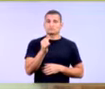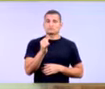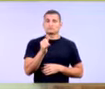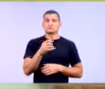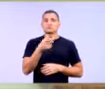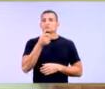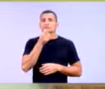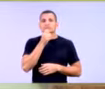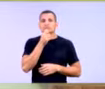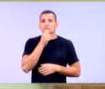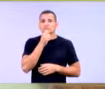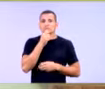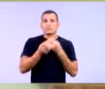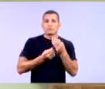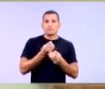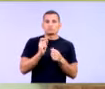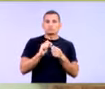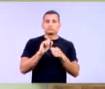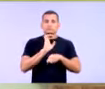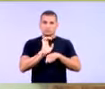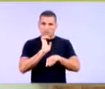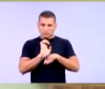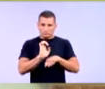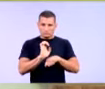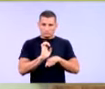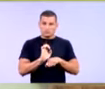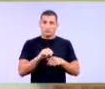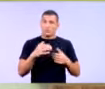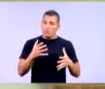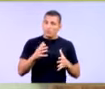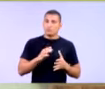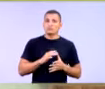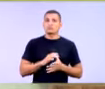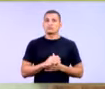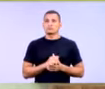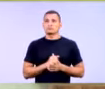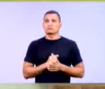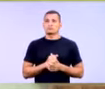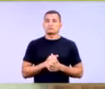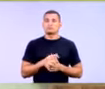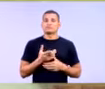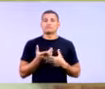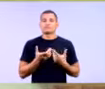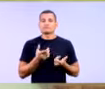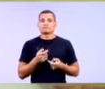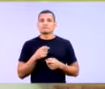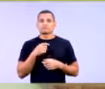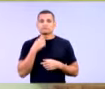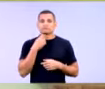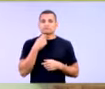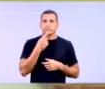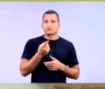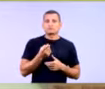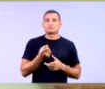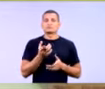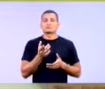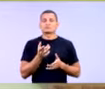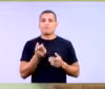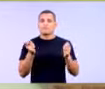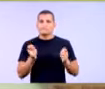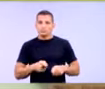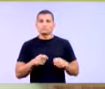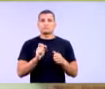haja como se fazer o estágio. Então, nessa situação em que não houve, né, essa possibilidade